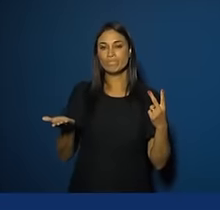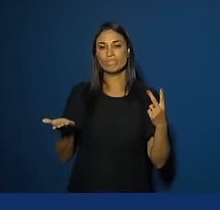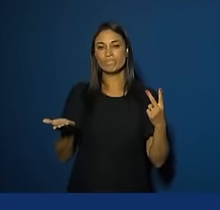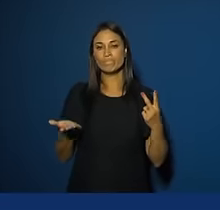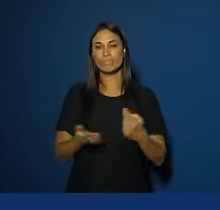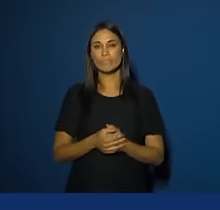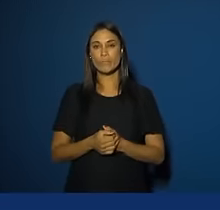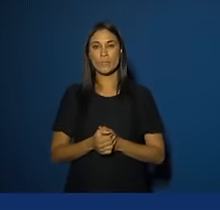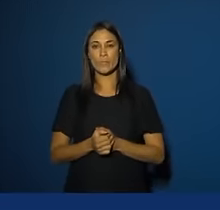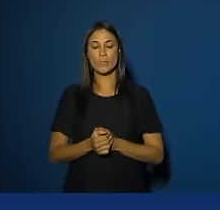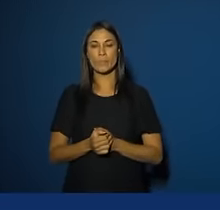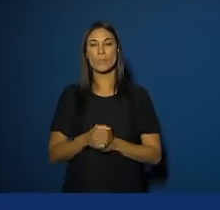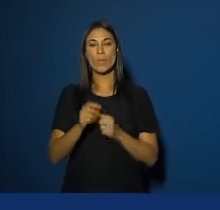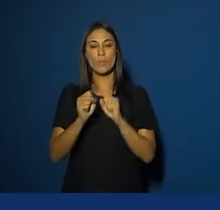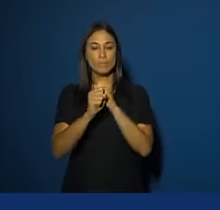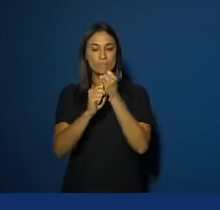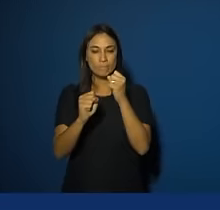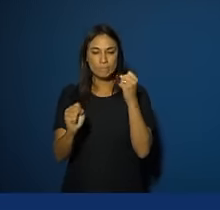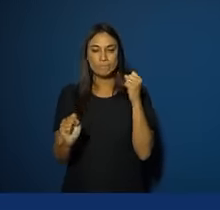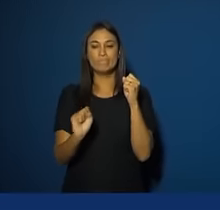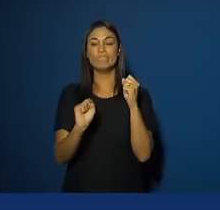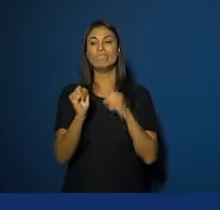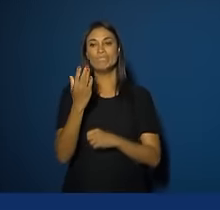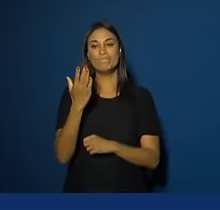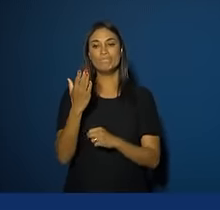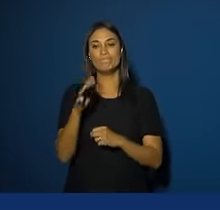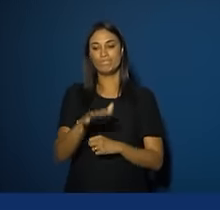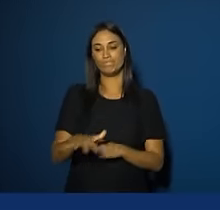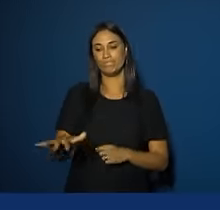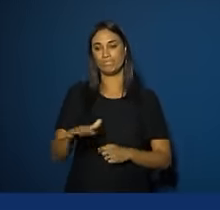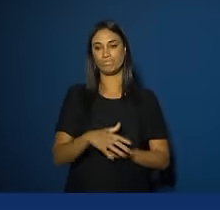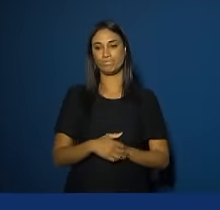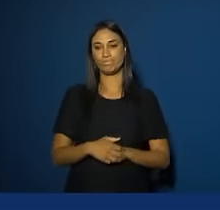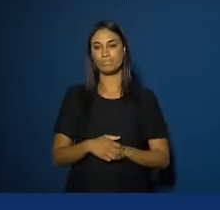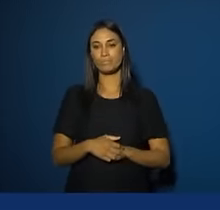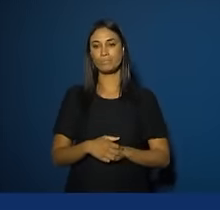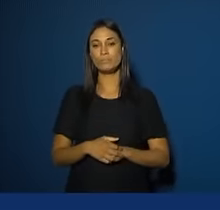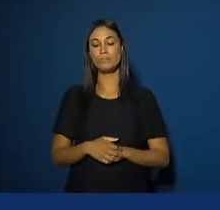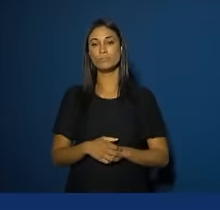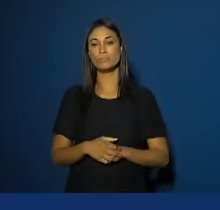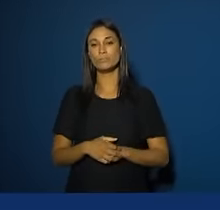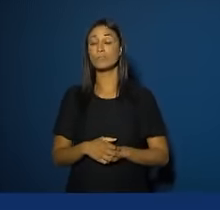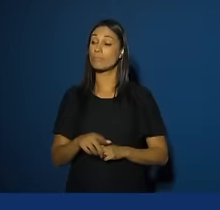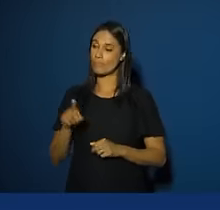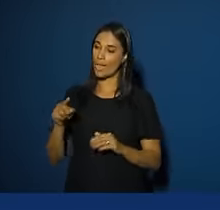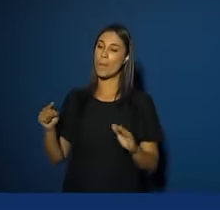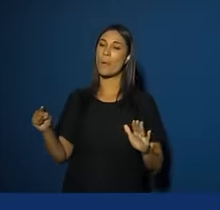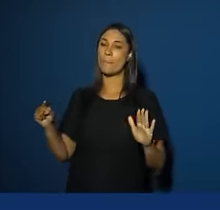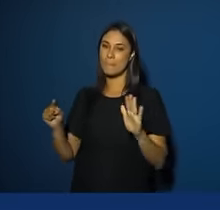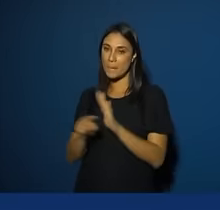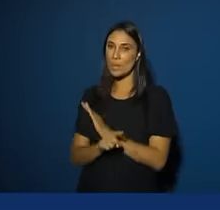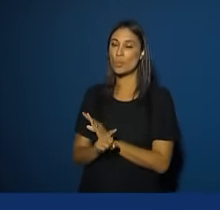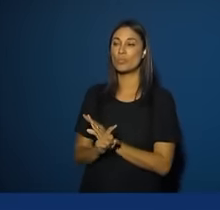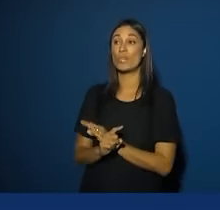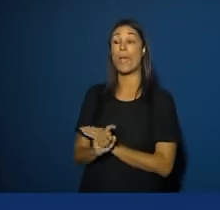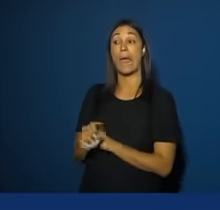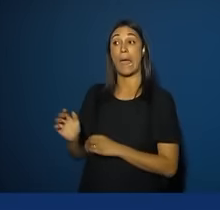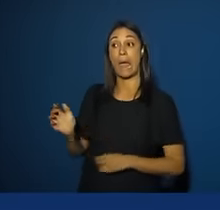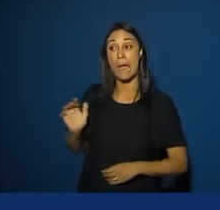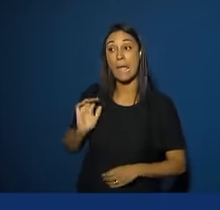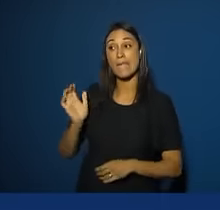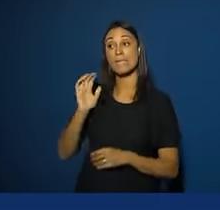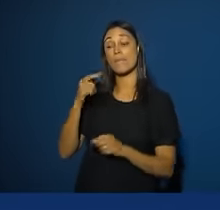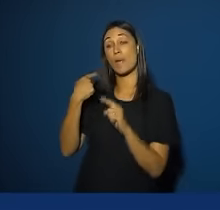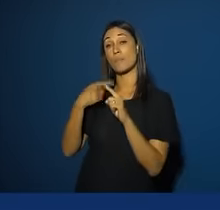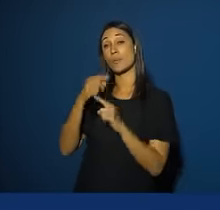assim, uma coisa muito grande que está acontecendo por aí, né? E há uma pergunta, essa é a pergunta de trilhões de dólares, porque quando a